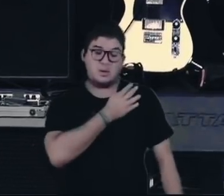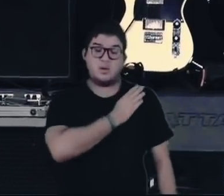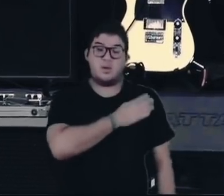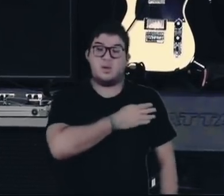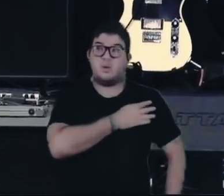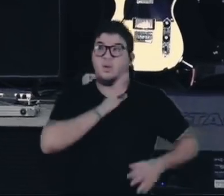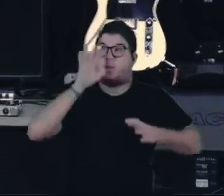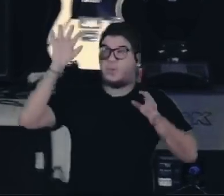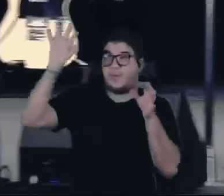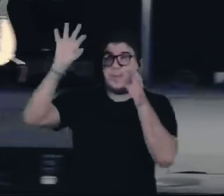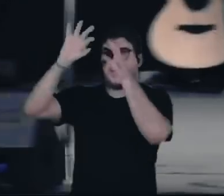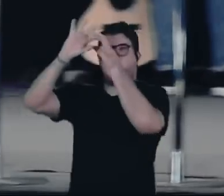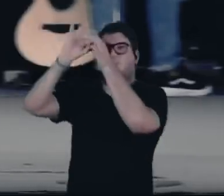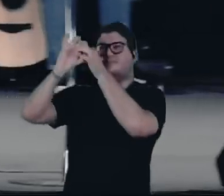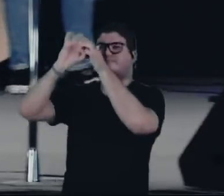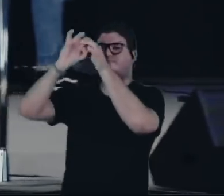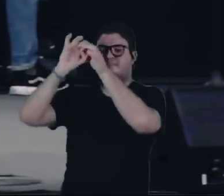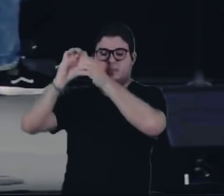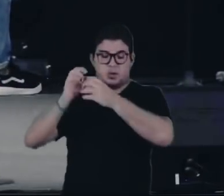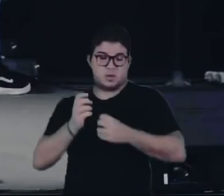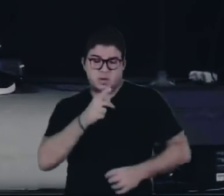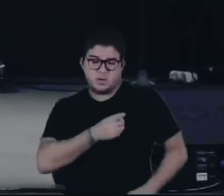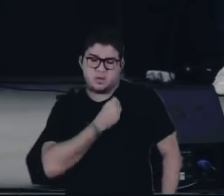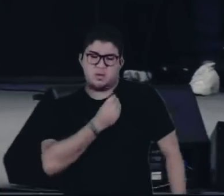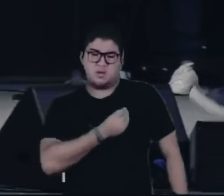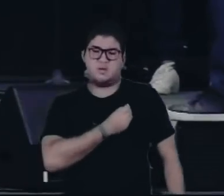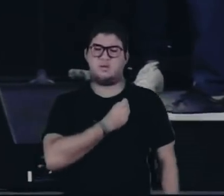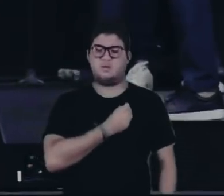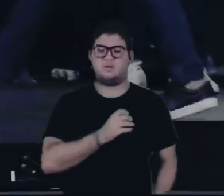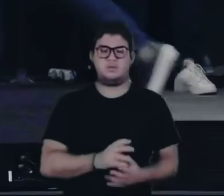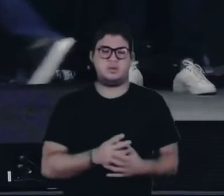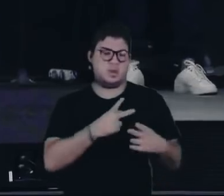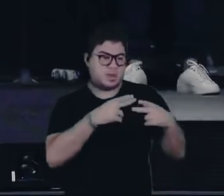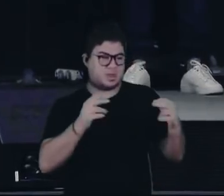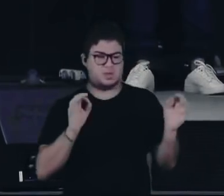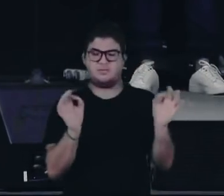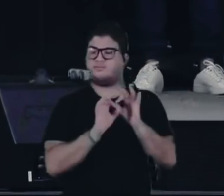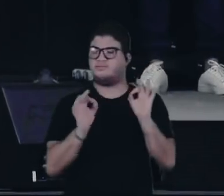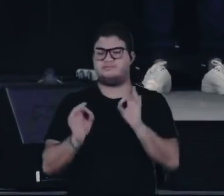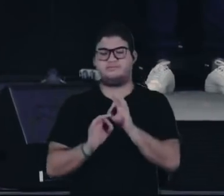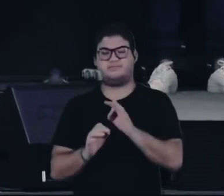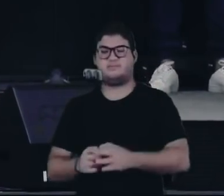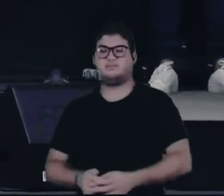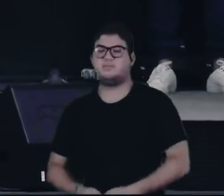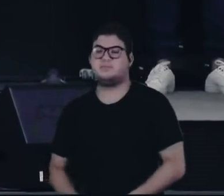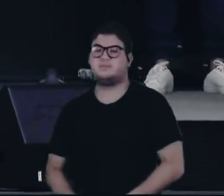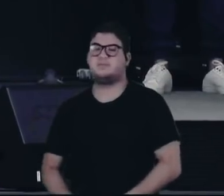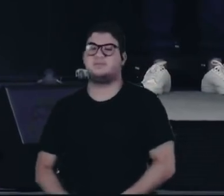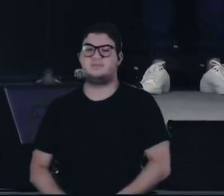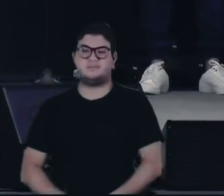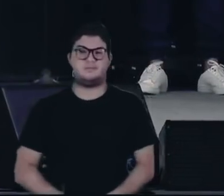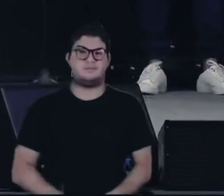no Senhor, o nosso coração está nas vidas, o nosso coração não está nas coisas.